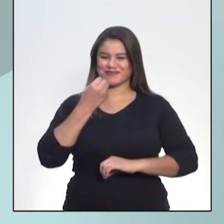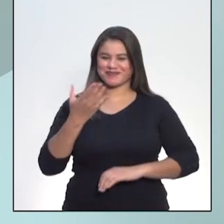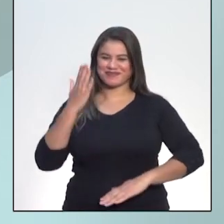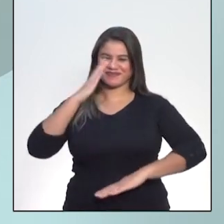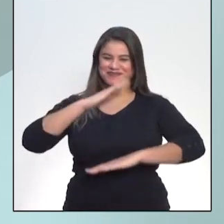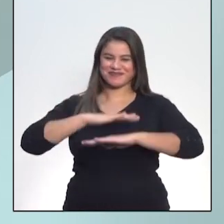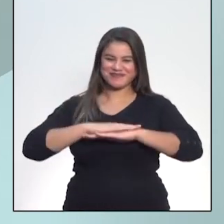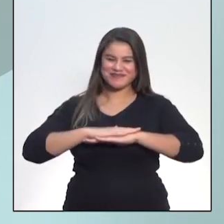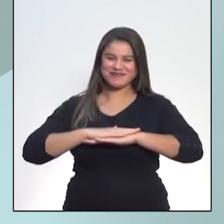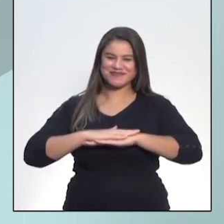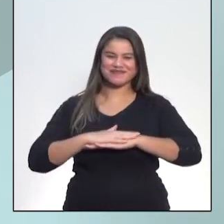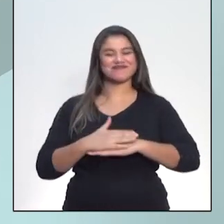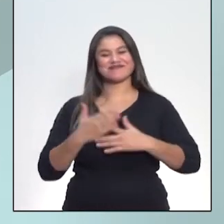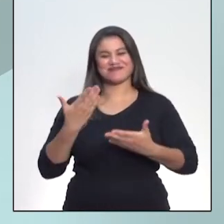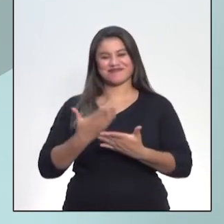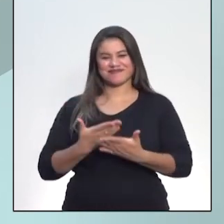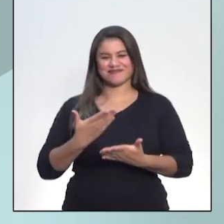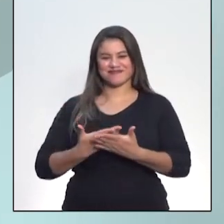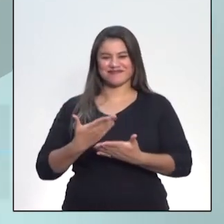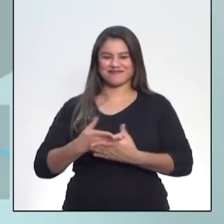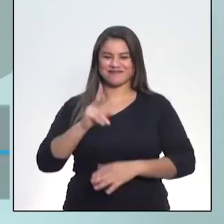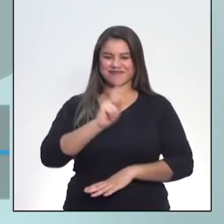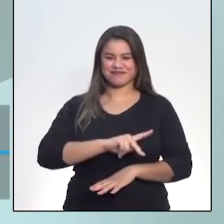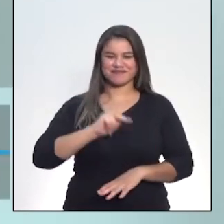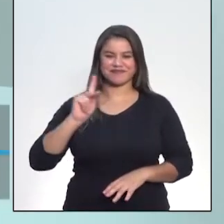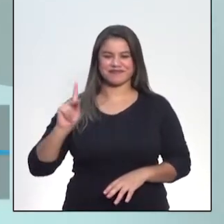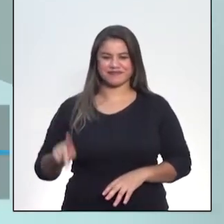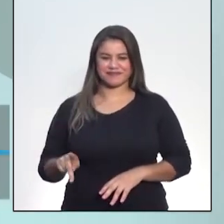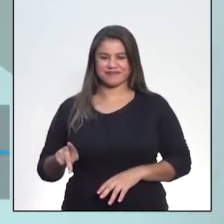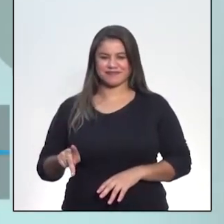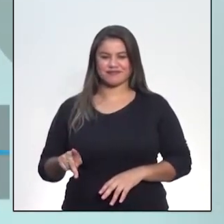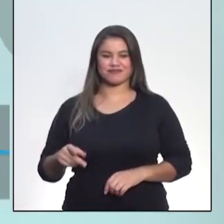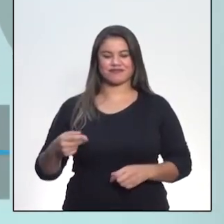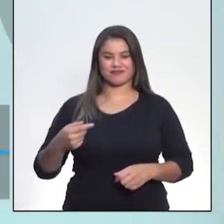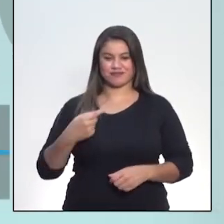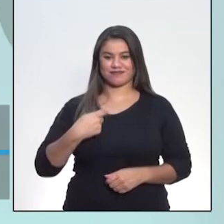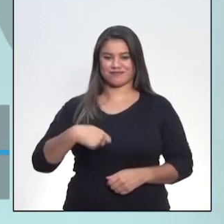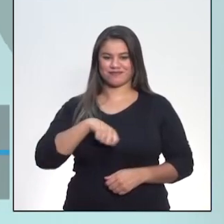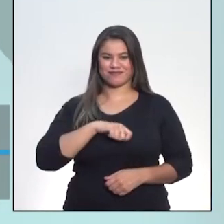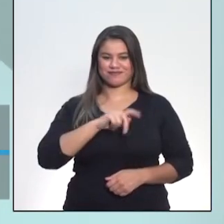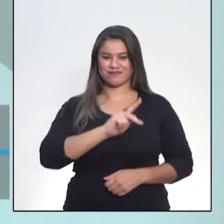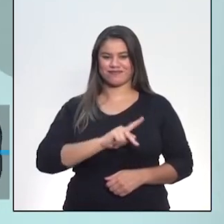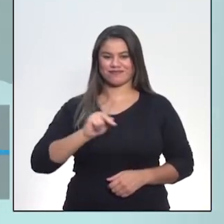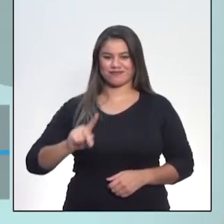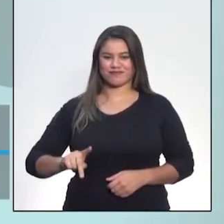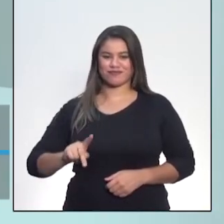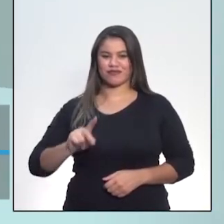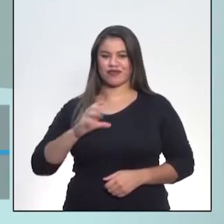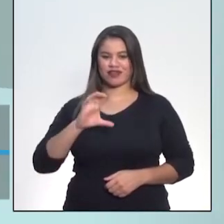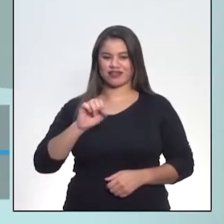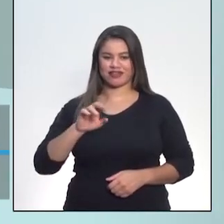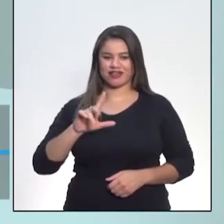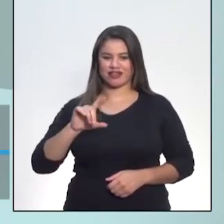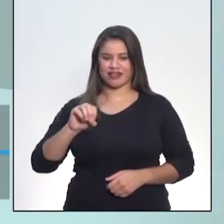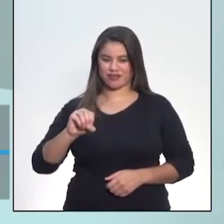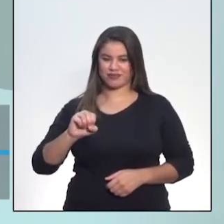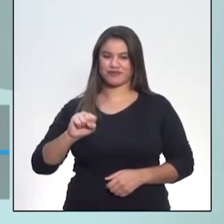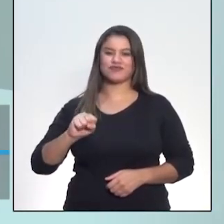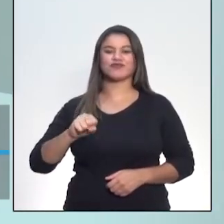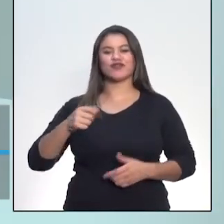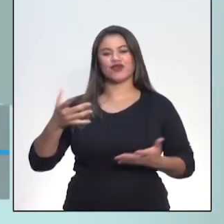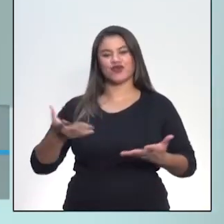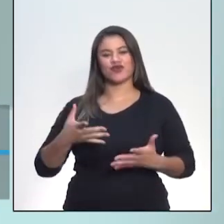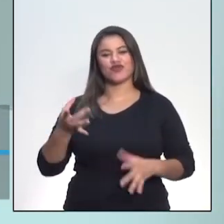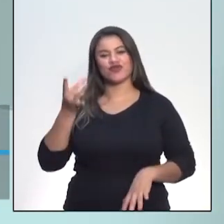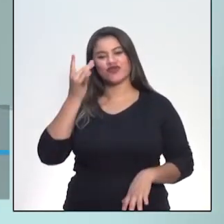Muito boa tarde, estudantes, professores. Eu sou o professor Carlos Neri, estamos aqui ao vivo